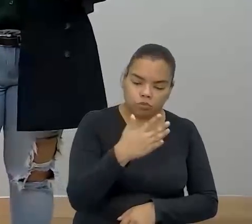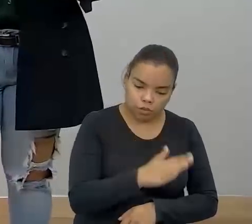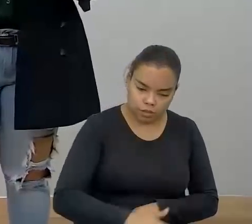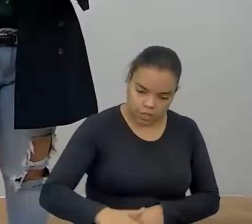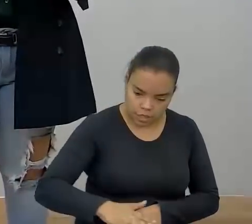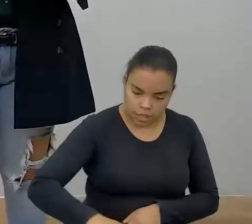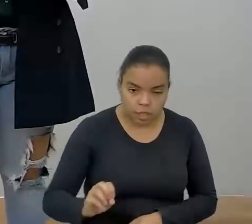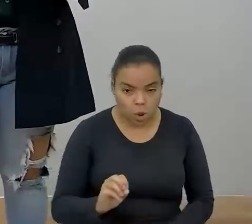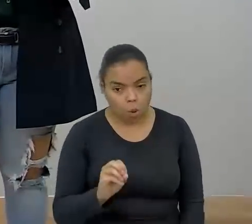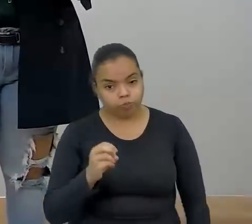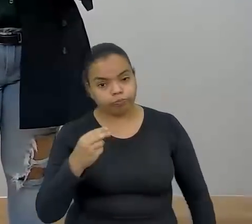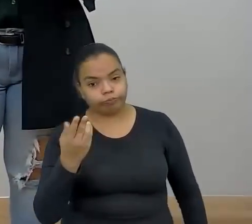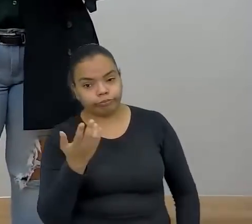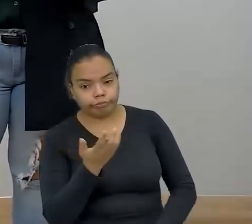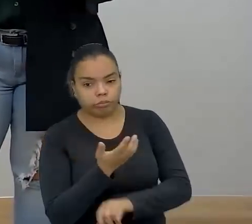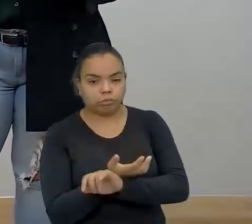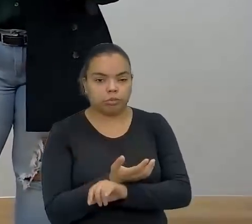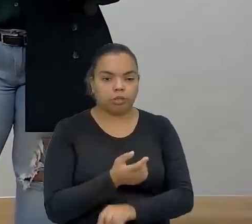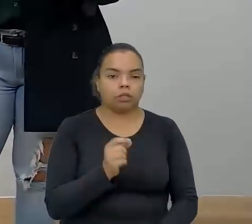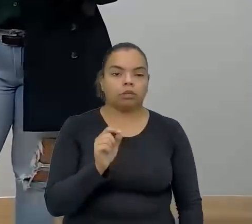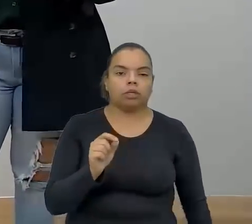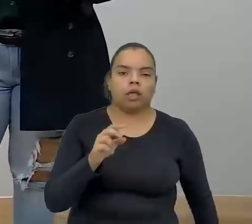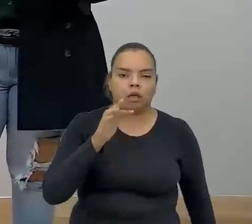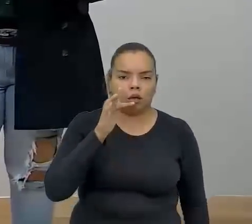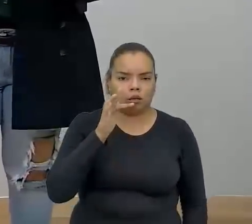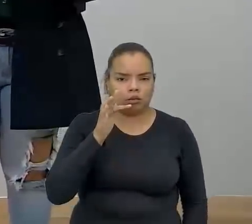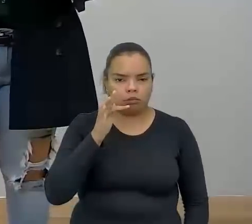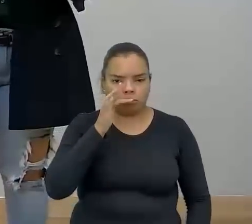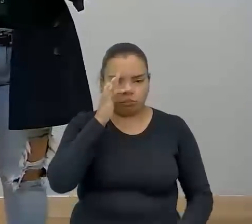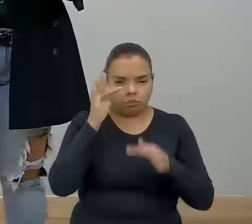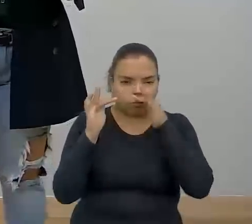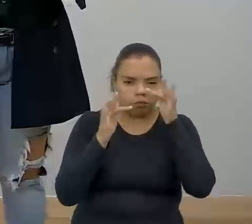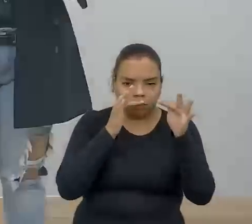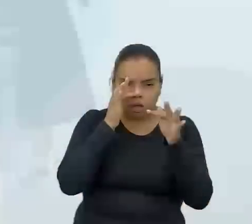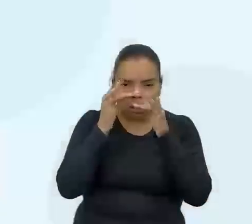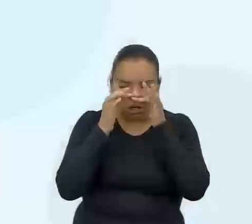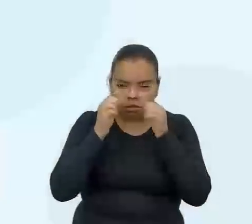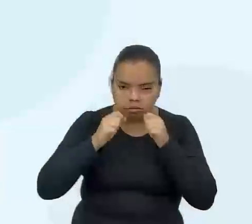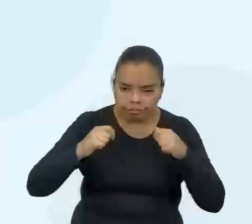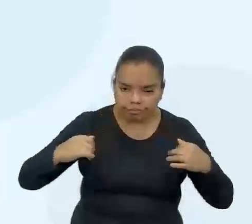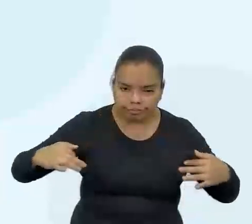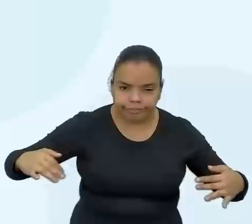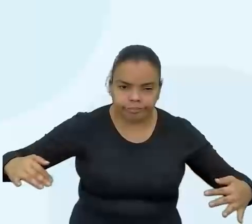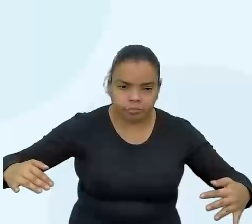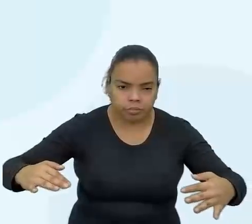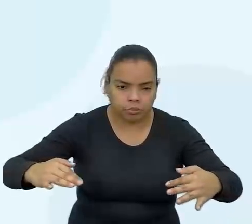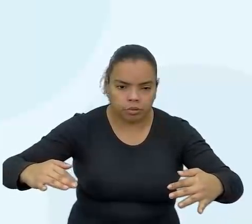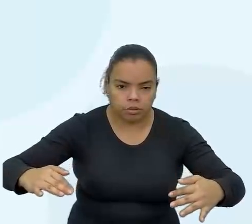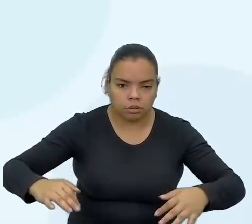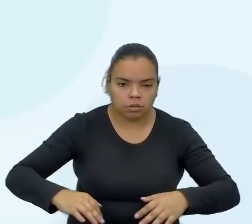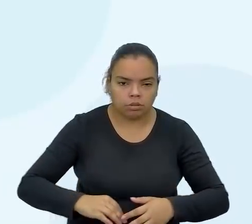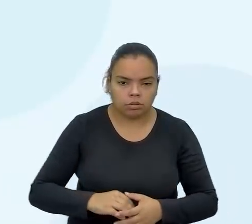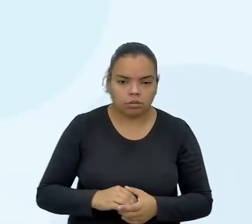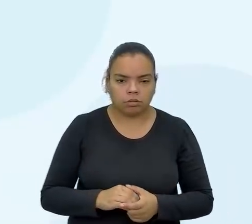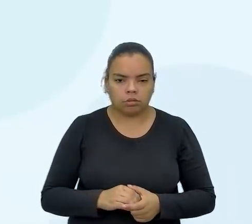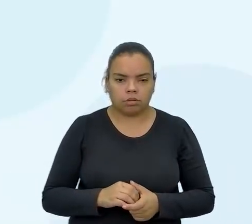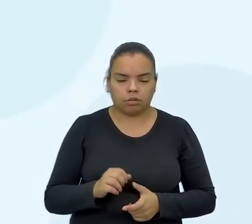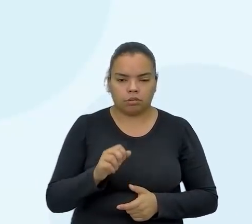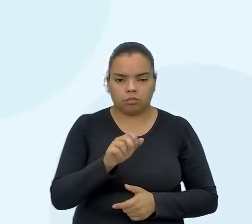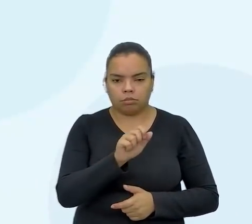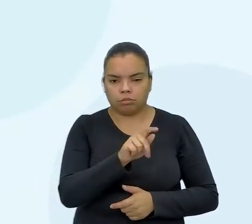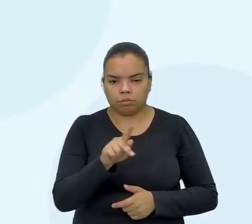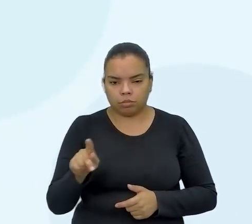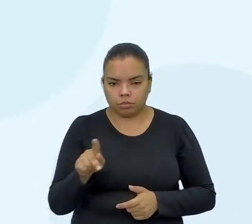O professor Adelso, rosas espalhadas ao redor. A professora Adriana, 2 meninas